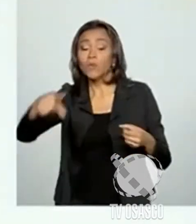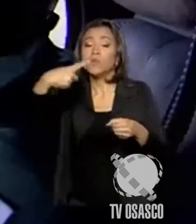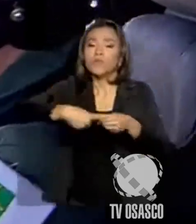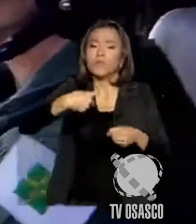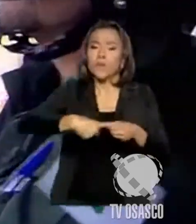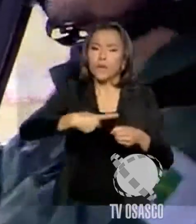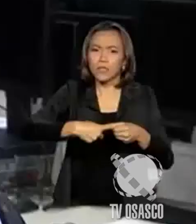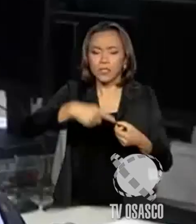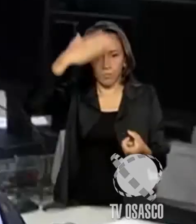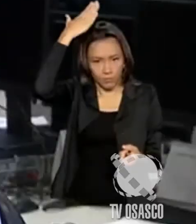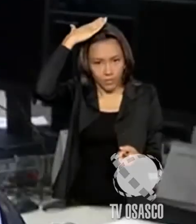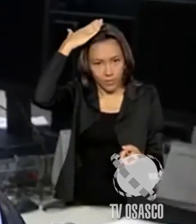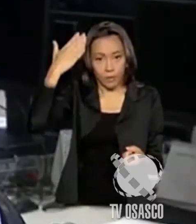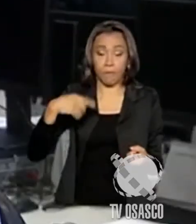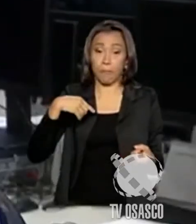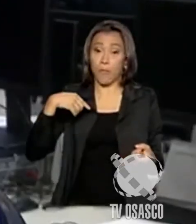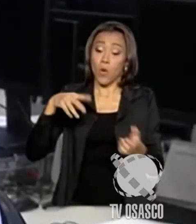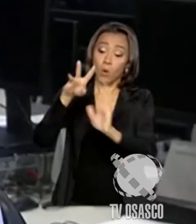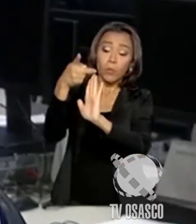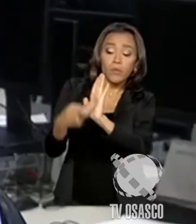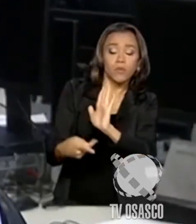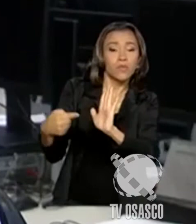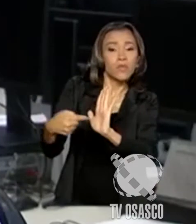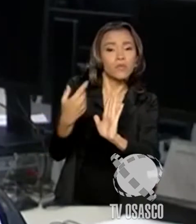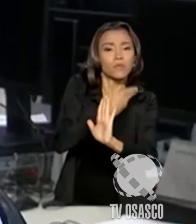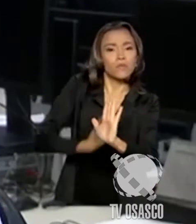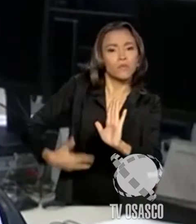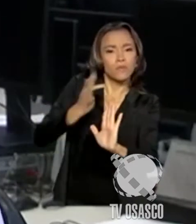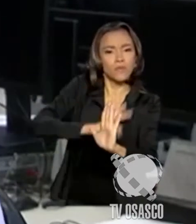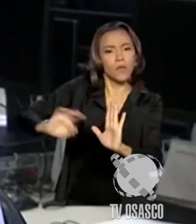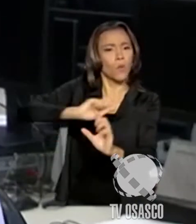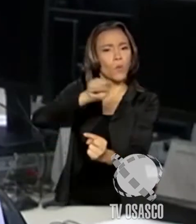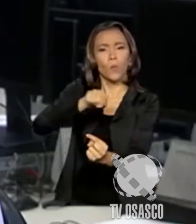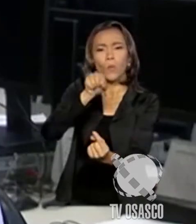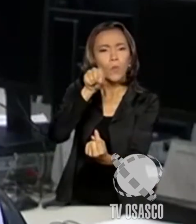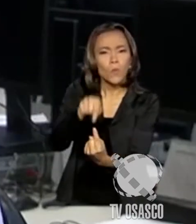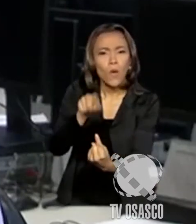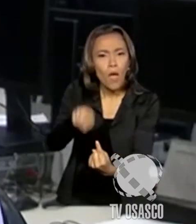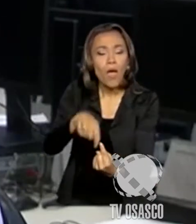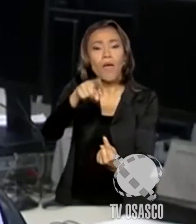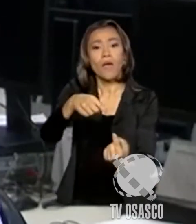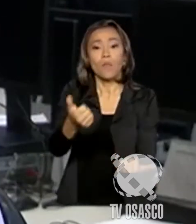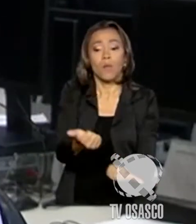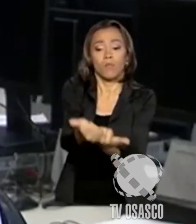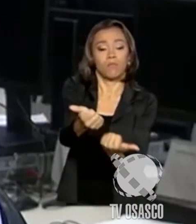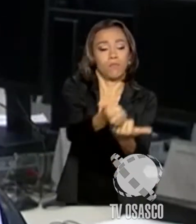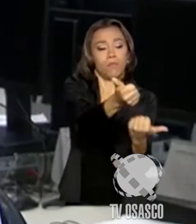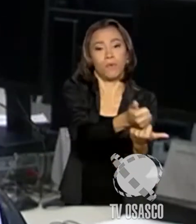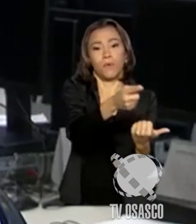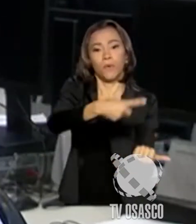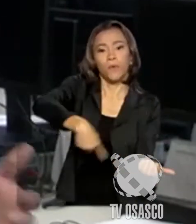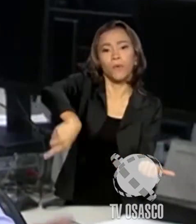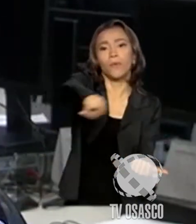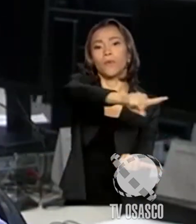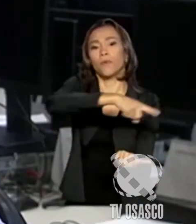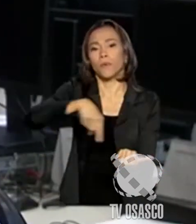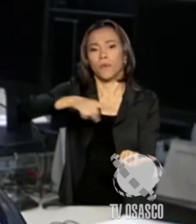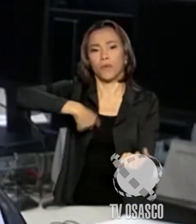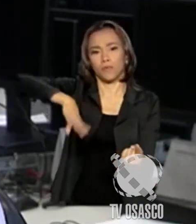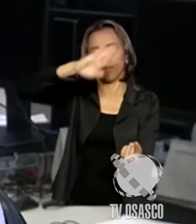Paraná. O projeto Enfrente Brasil propõe uma força-tarefa em conjunto com todos os agentes de segurança,